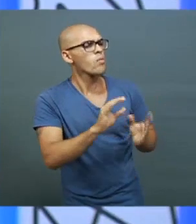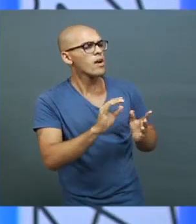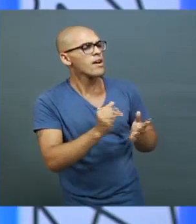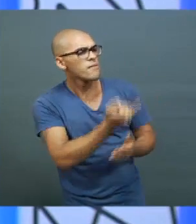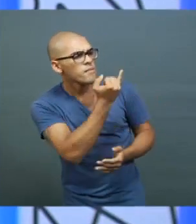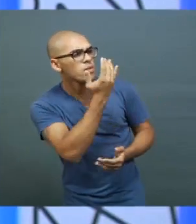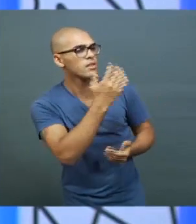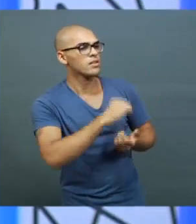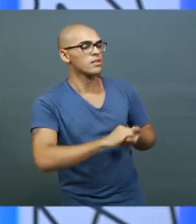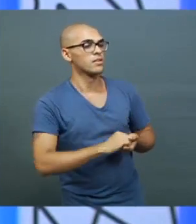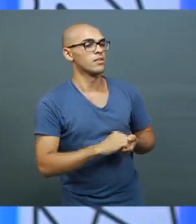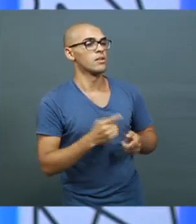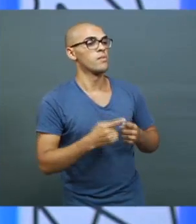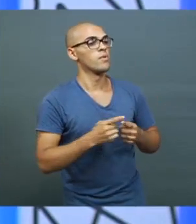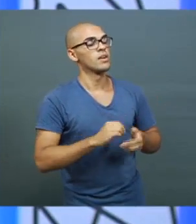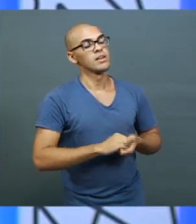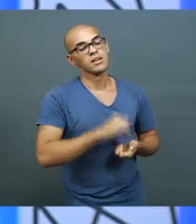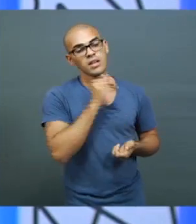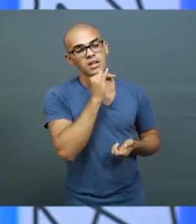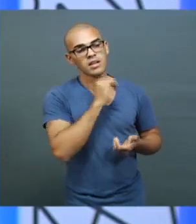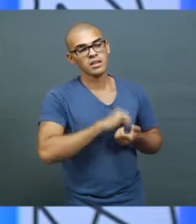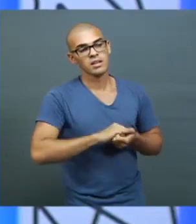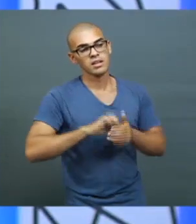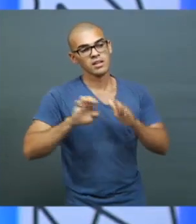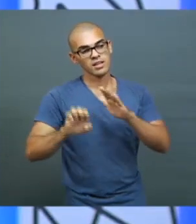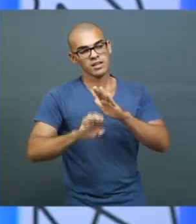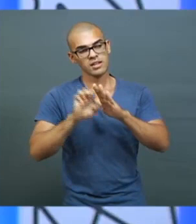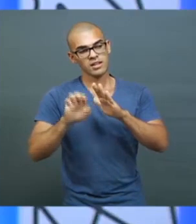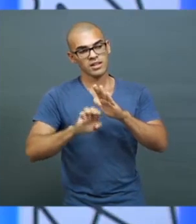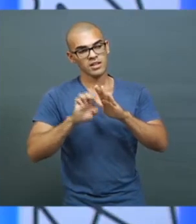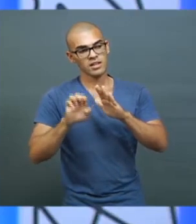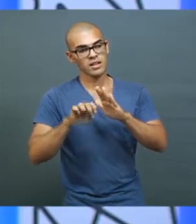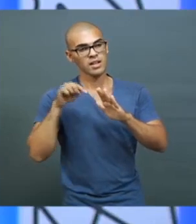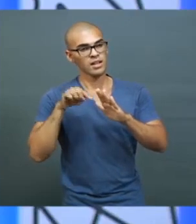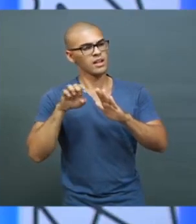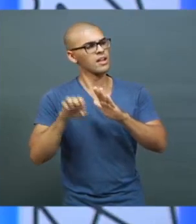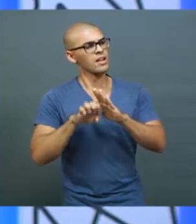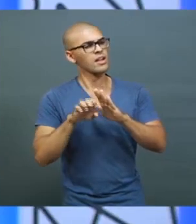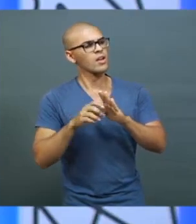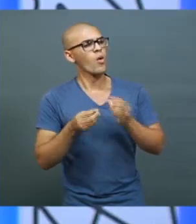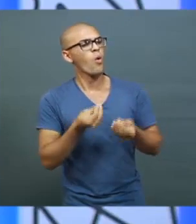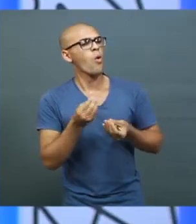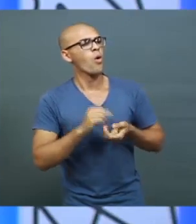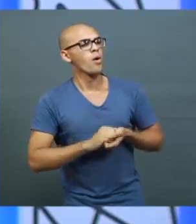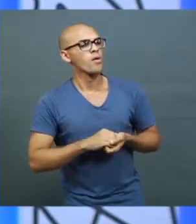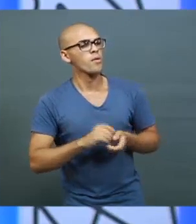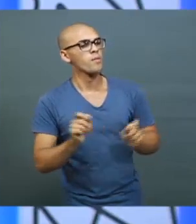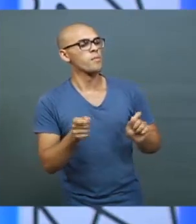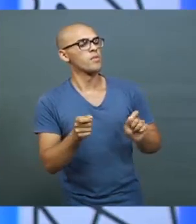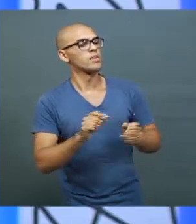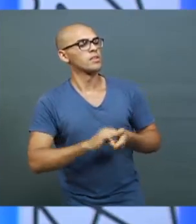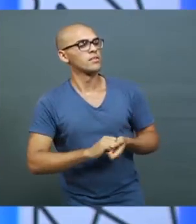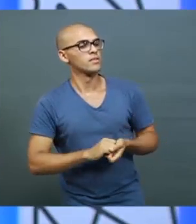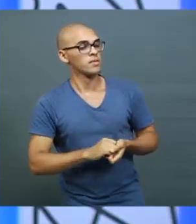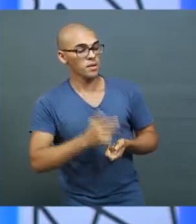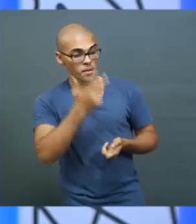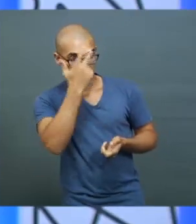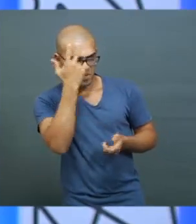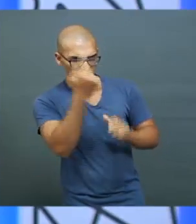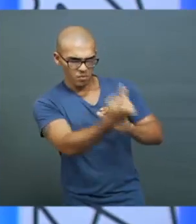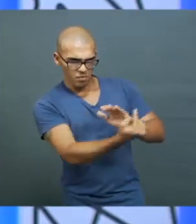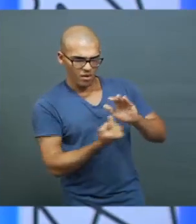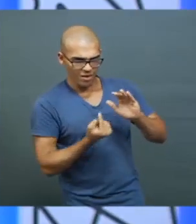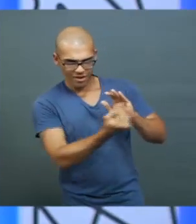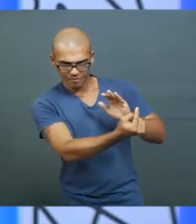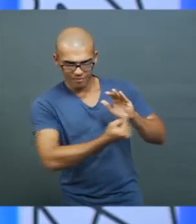eles alcançam seus consumidores. Alguns alcançam só através do marketing cultural, não tem outra forma, né?